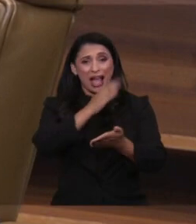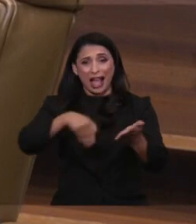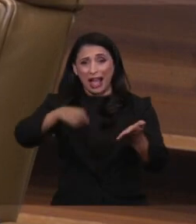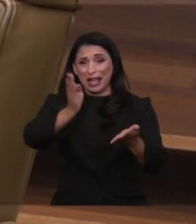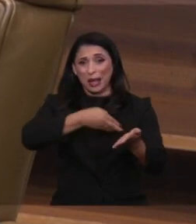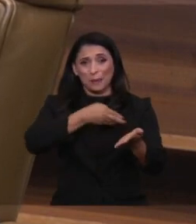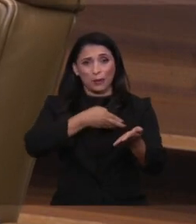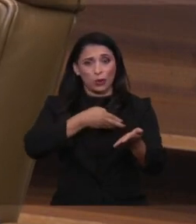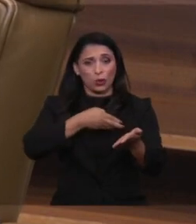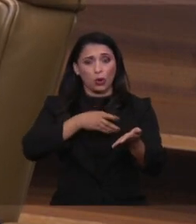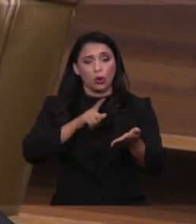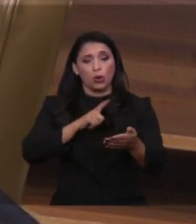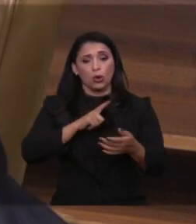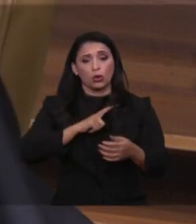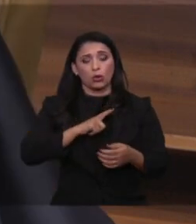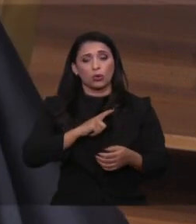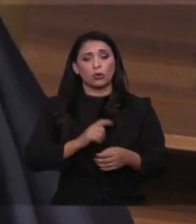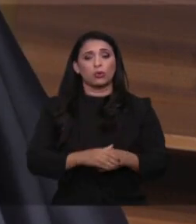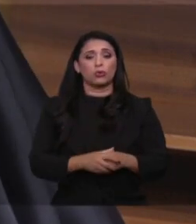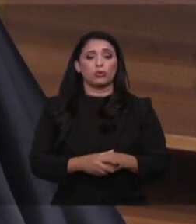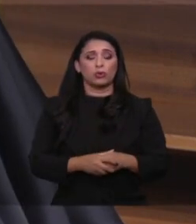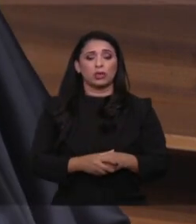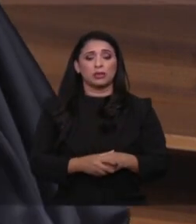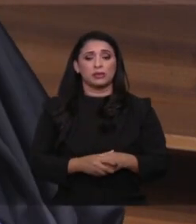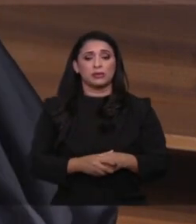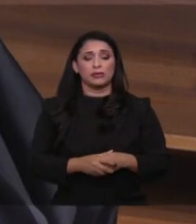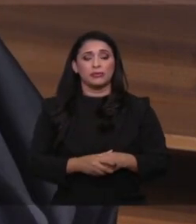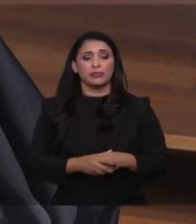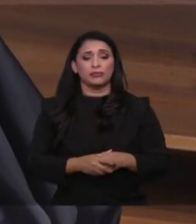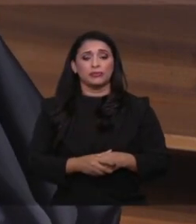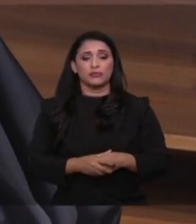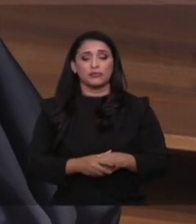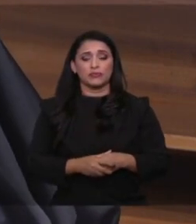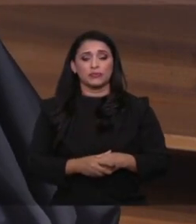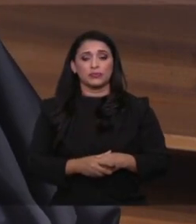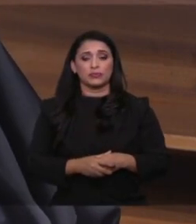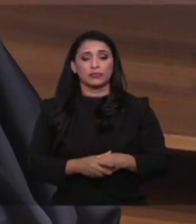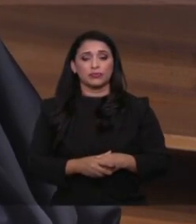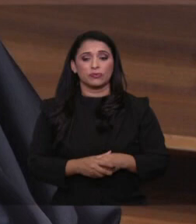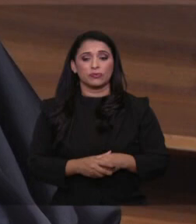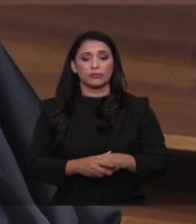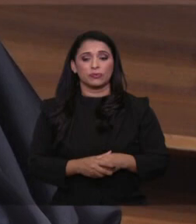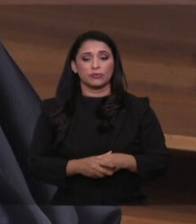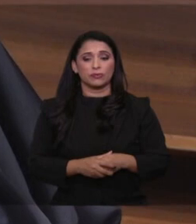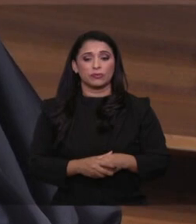abominável figura que era